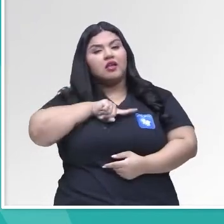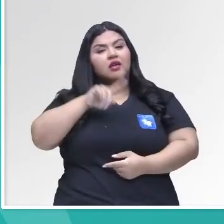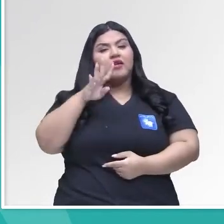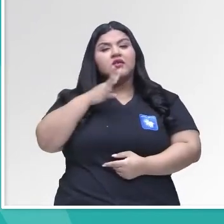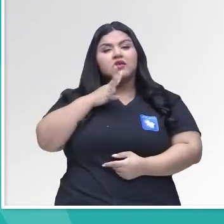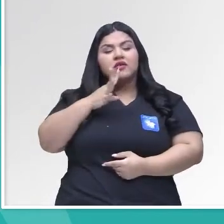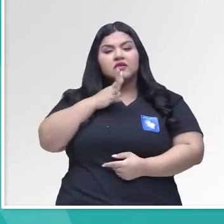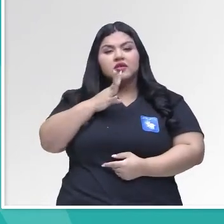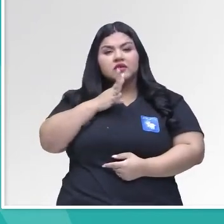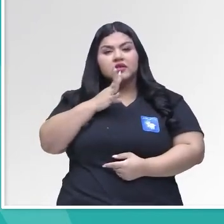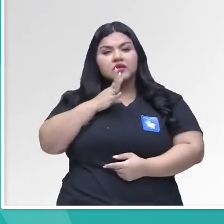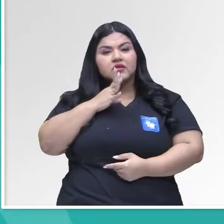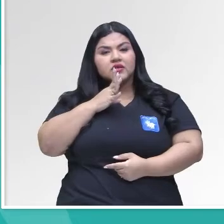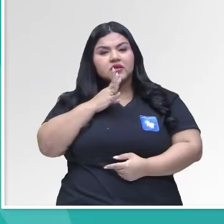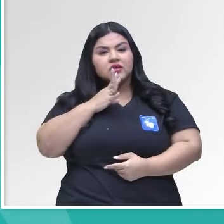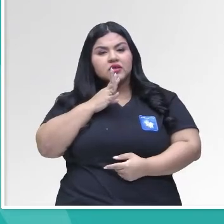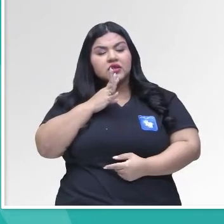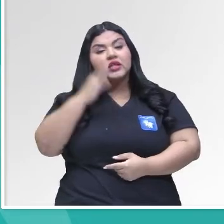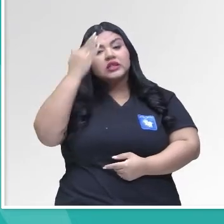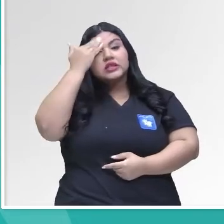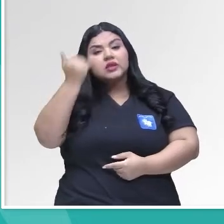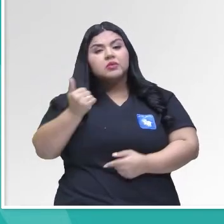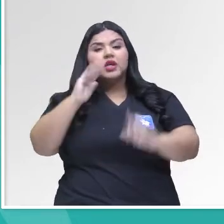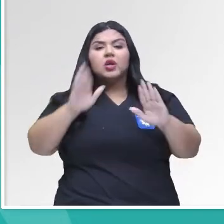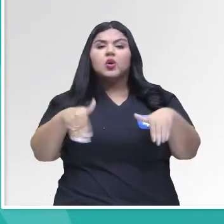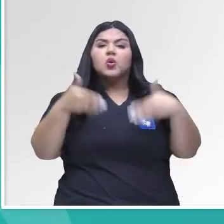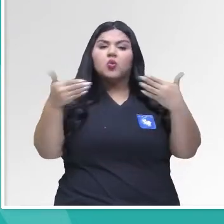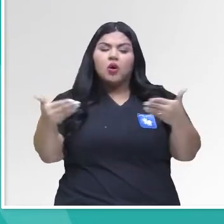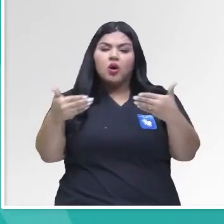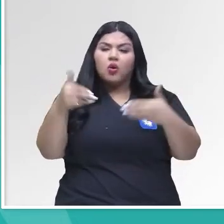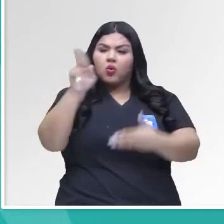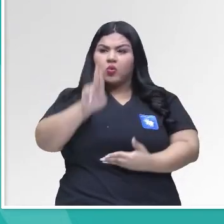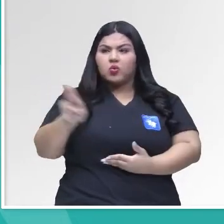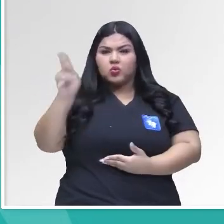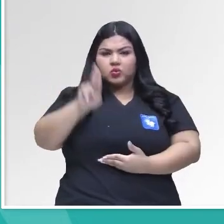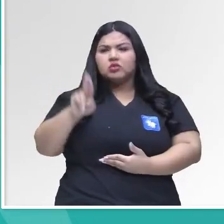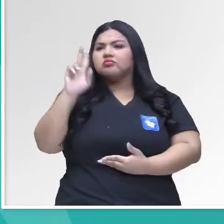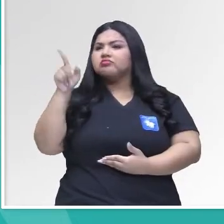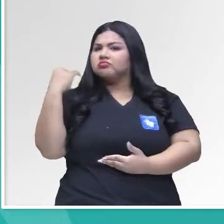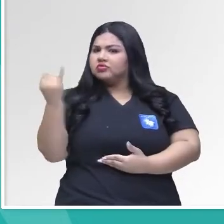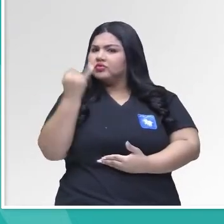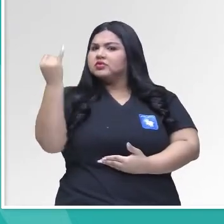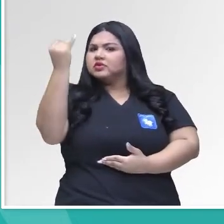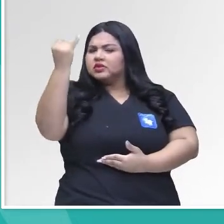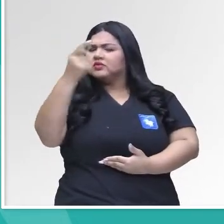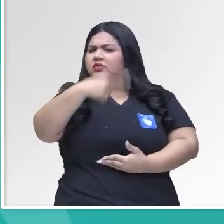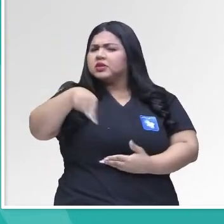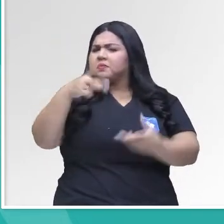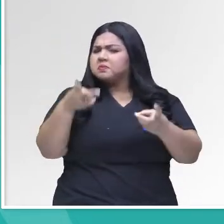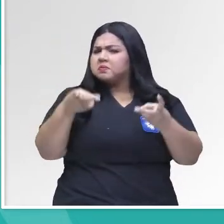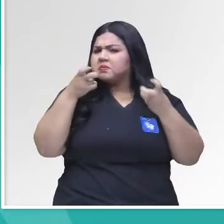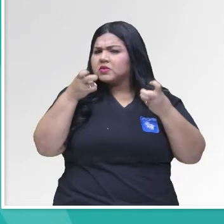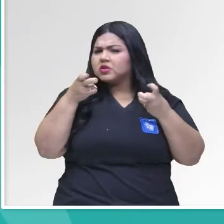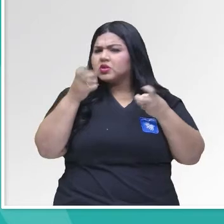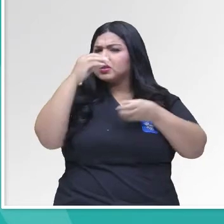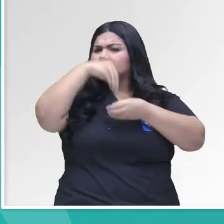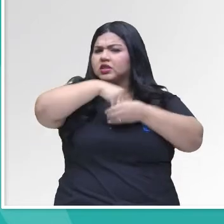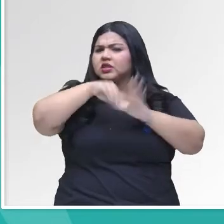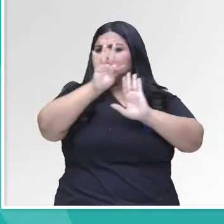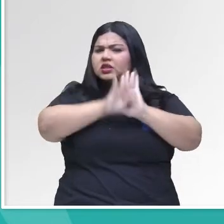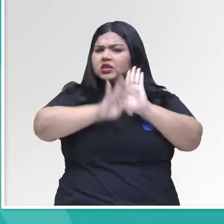as conjunções para sabermos qual delas utilizar. É importante. Mas você percebeu que no texto